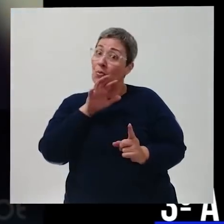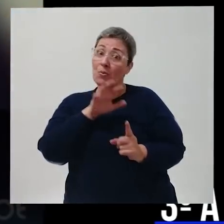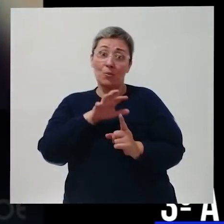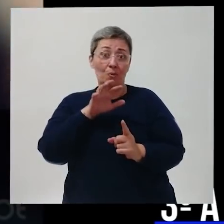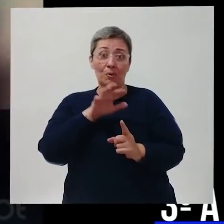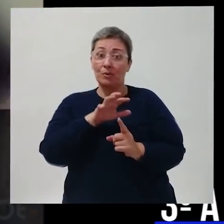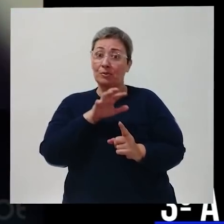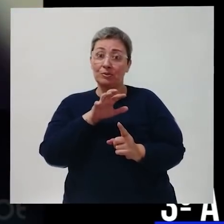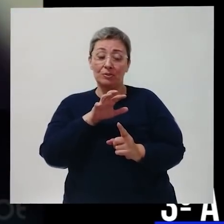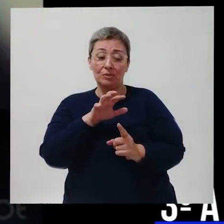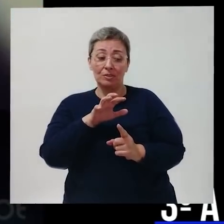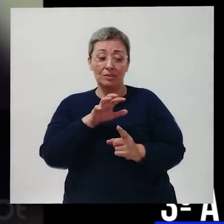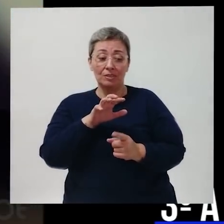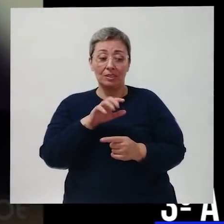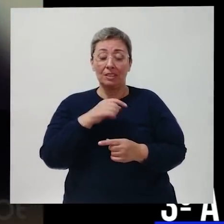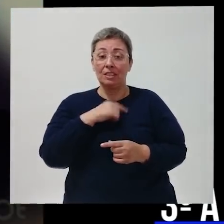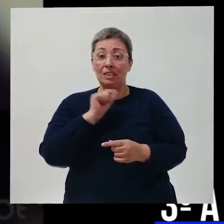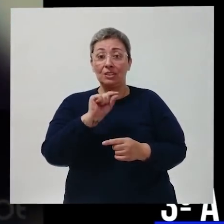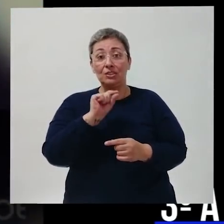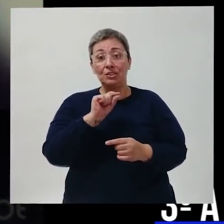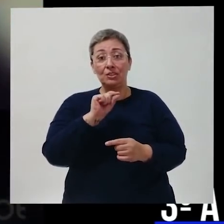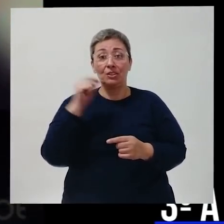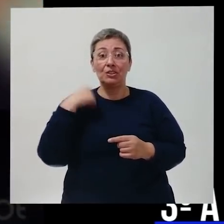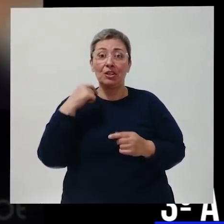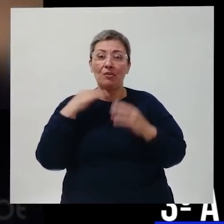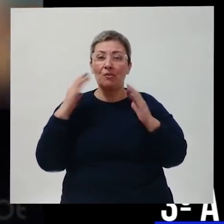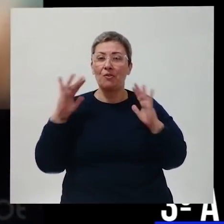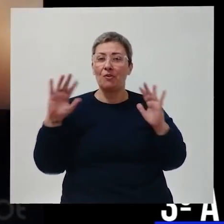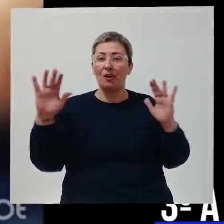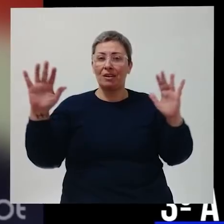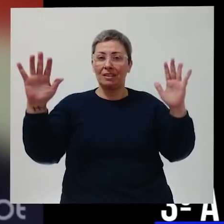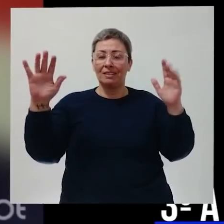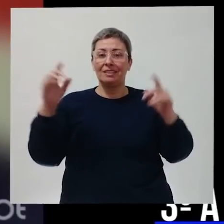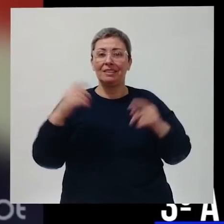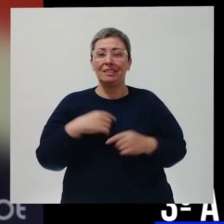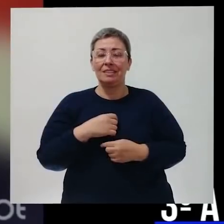não lhe impeça de voar.